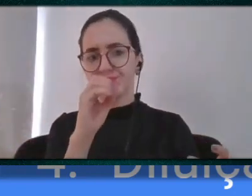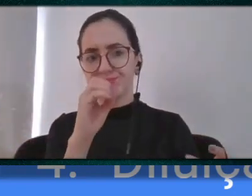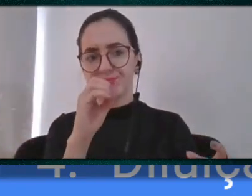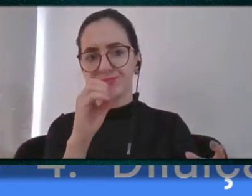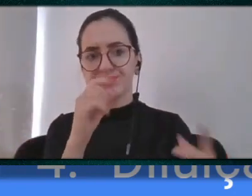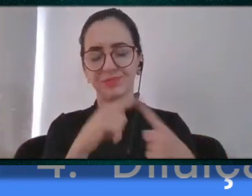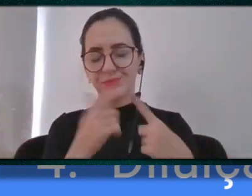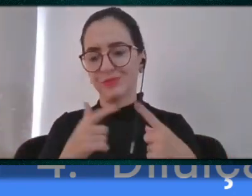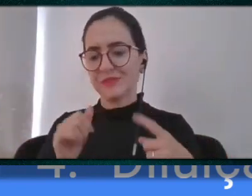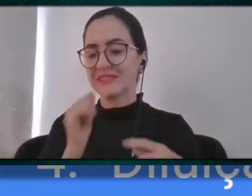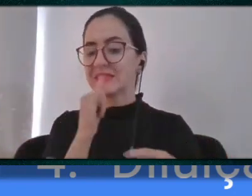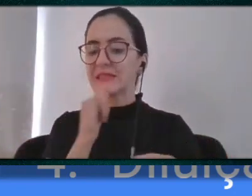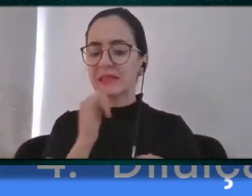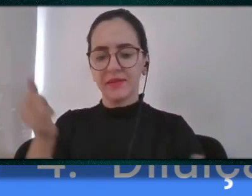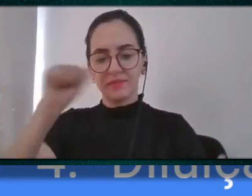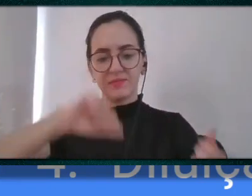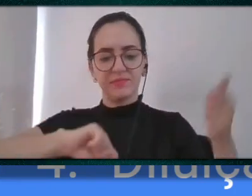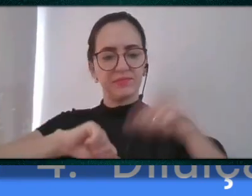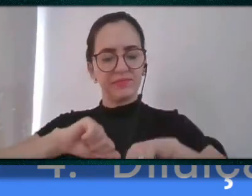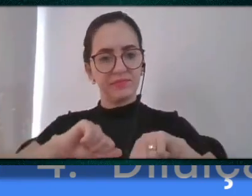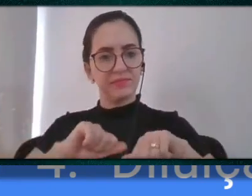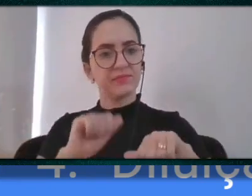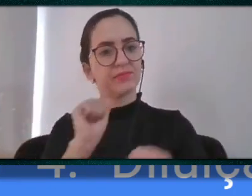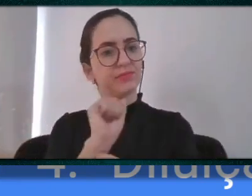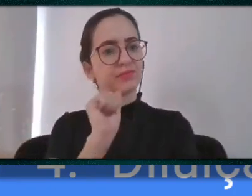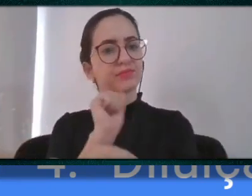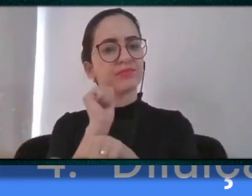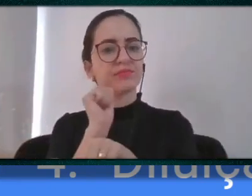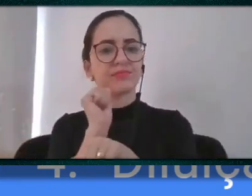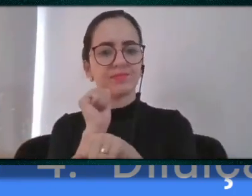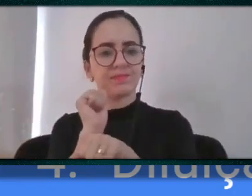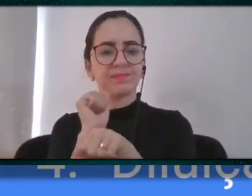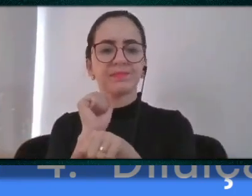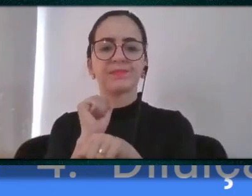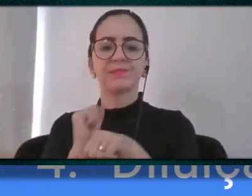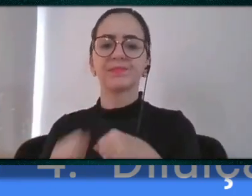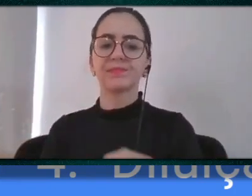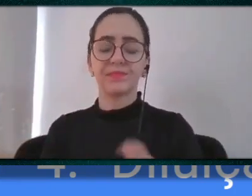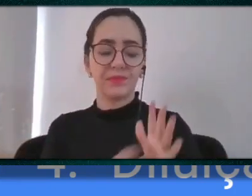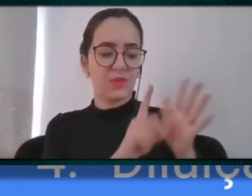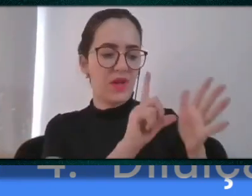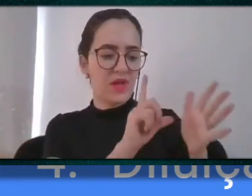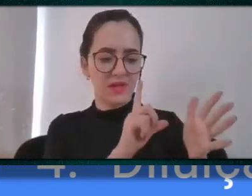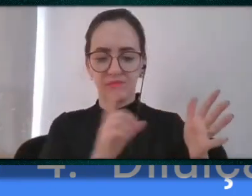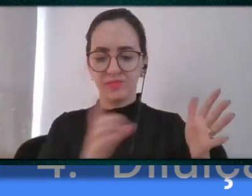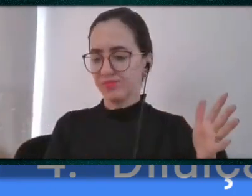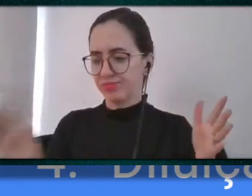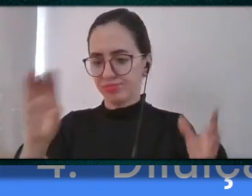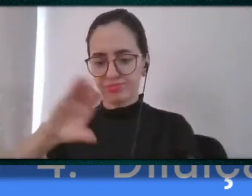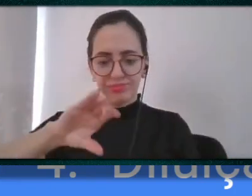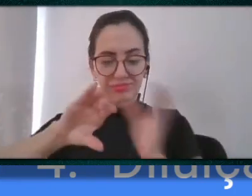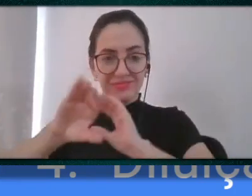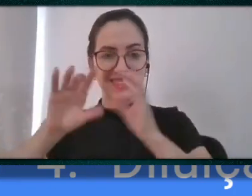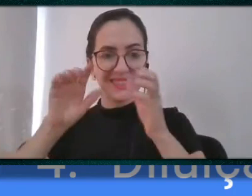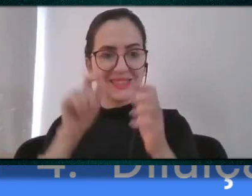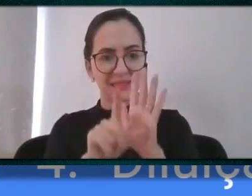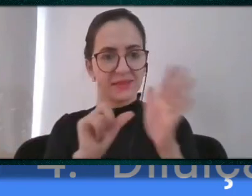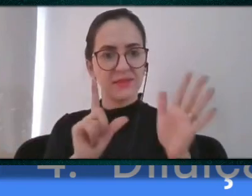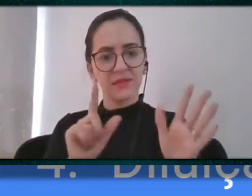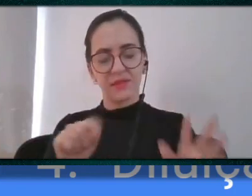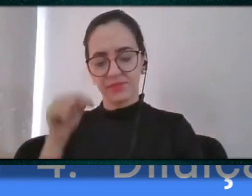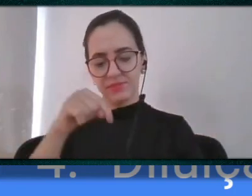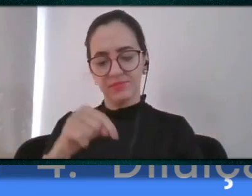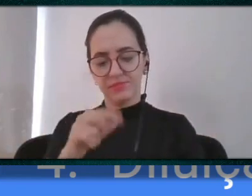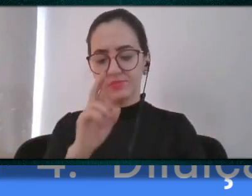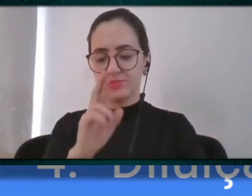para a gente ir descobrindo as coisas. Eu recomendo que vocês sempre façam ela. Então, antes de pegar os dois potinhos que estão separados e juntar, eu sei a quantidade